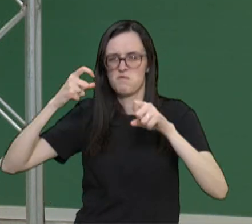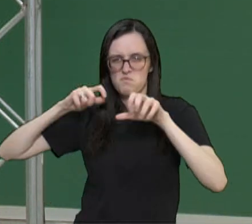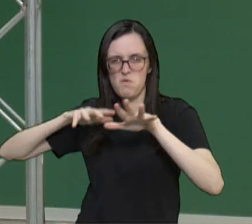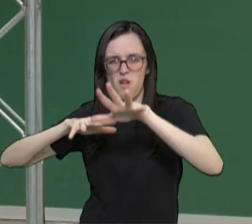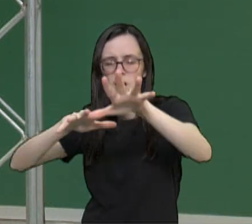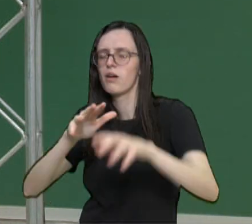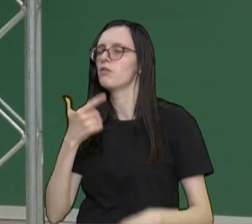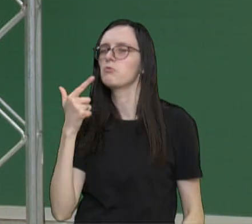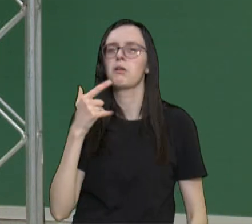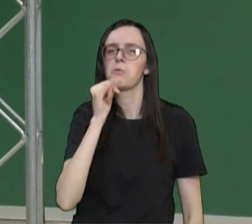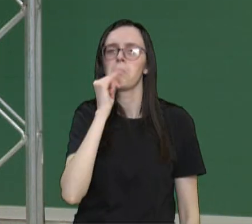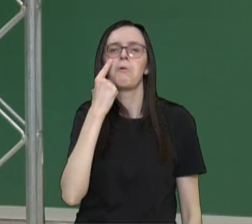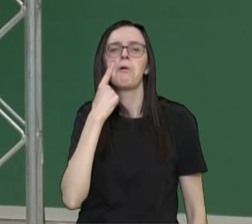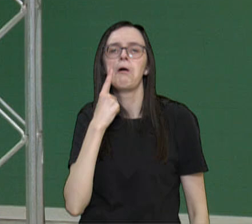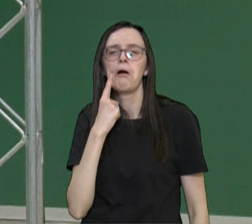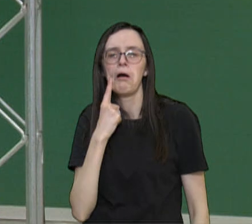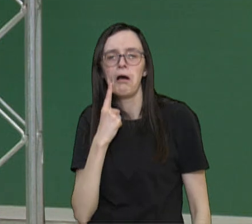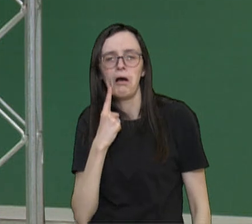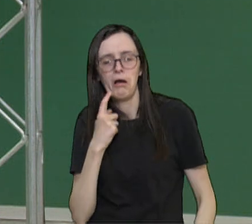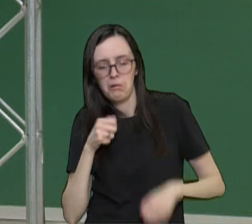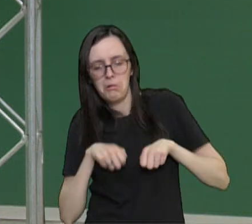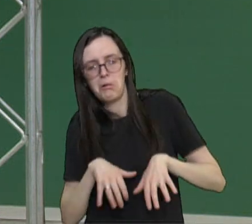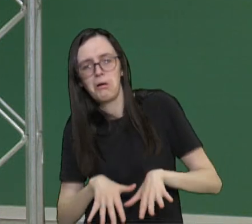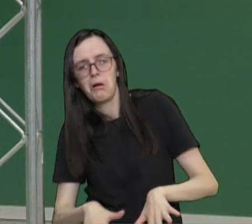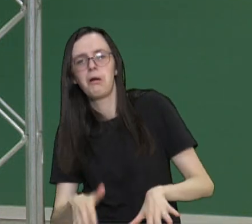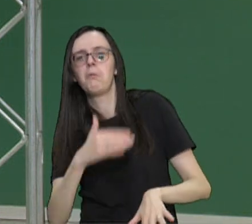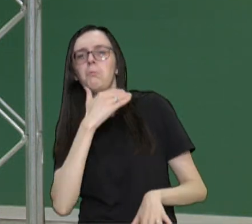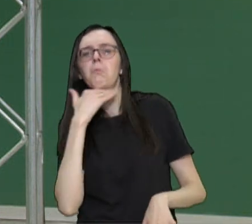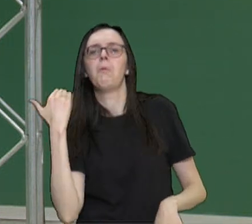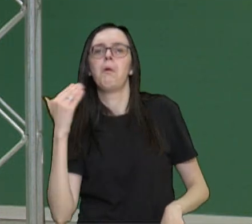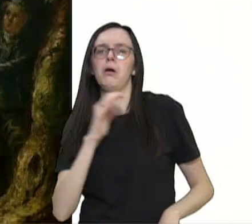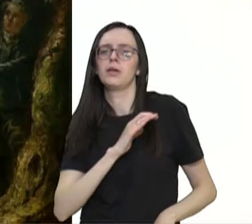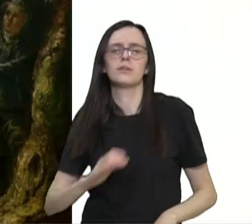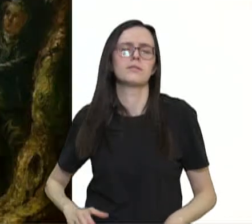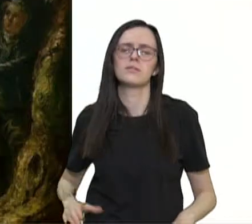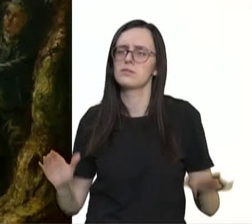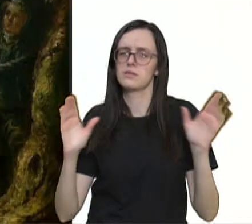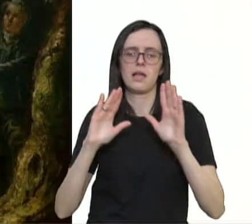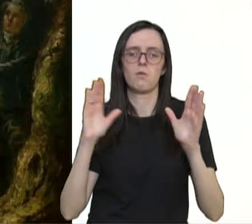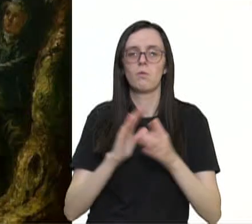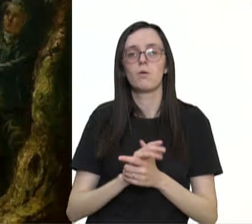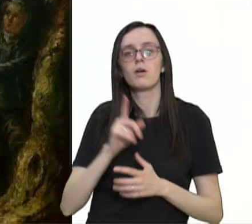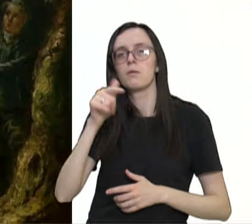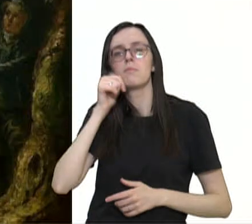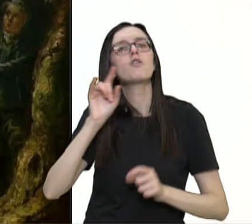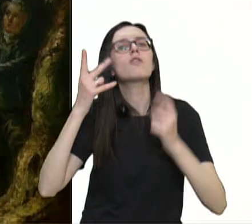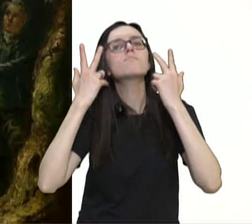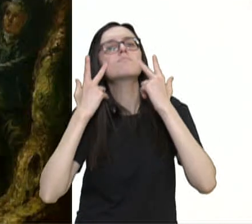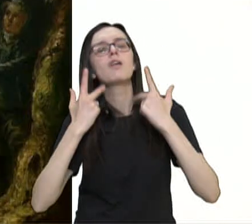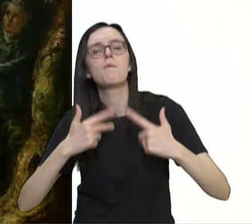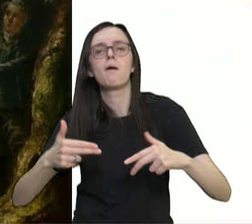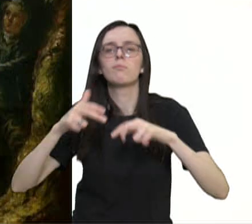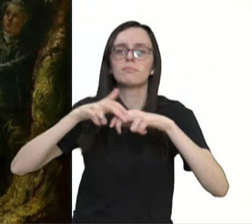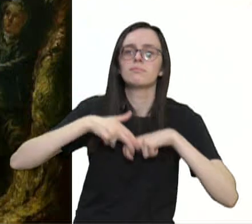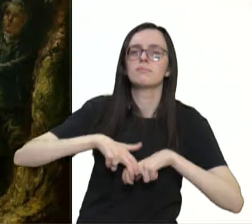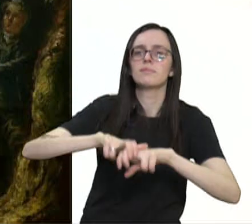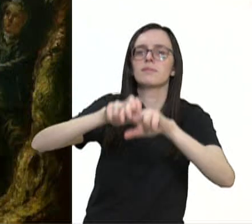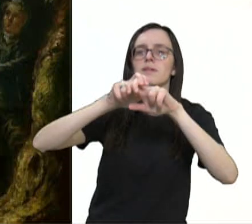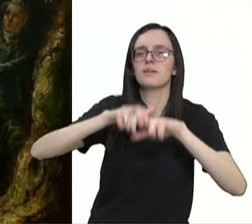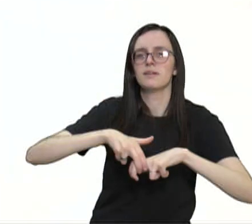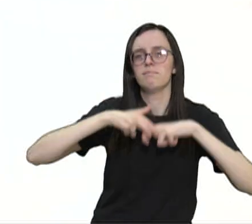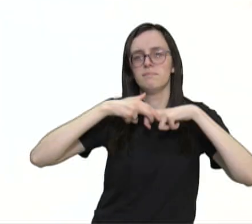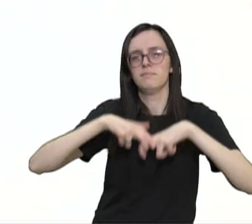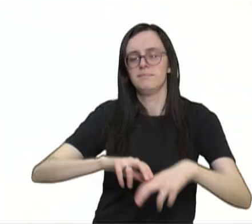está chorando pela morte de Cristo. Não, está no seu cotidiano, no seu passo a